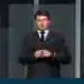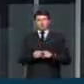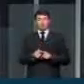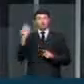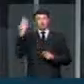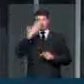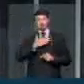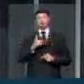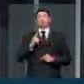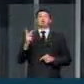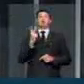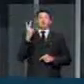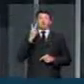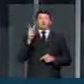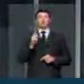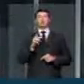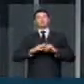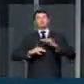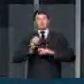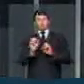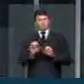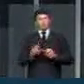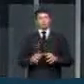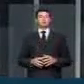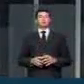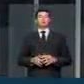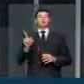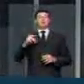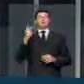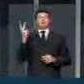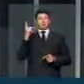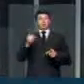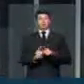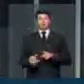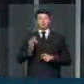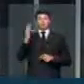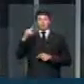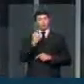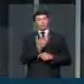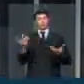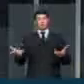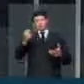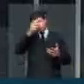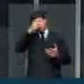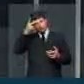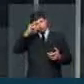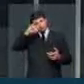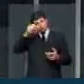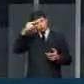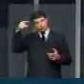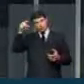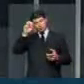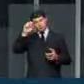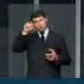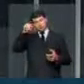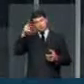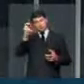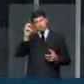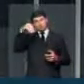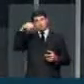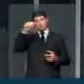uma amostra de que se valorizando nosso profissional da educação é valorizando o nosso futuro então o prefeito Joãozinho de maizão de Itaipava do